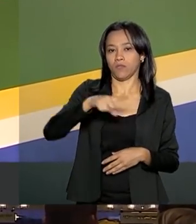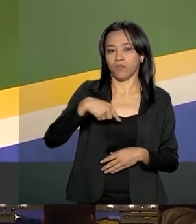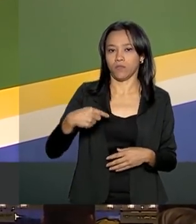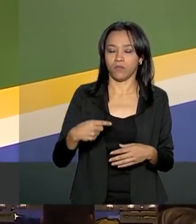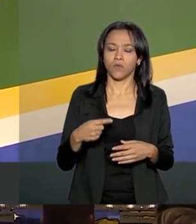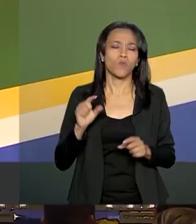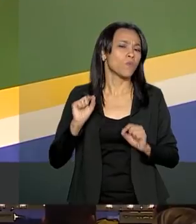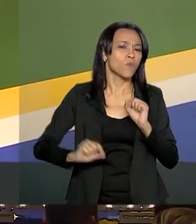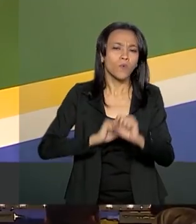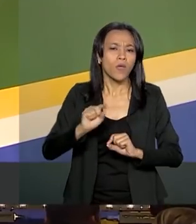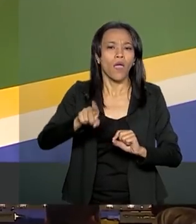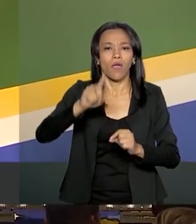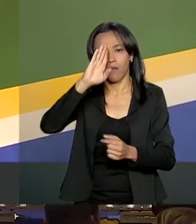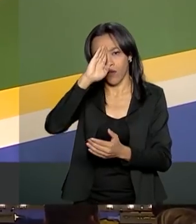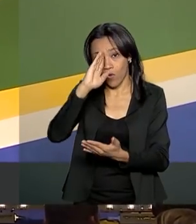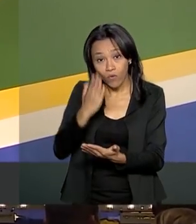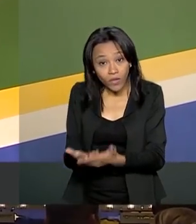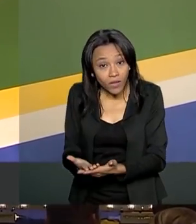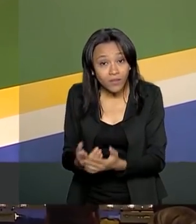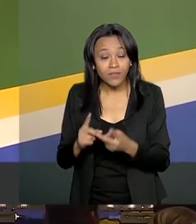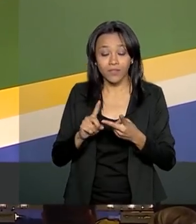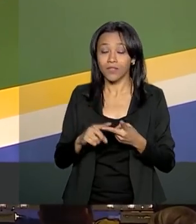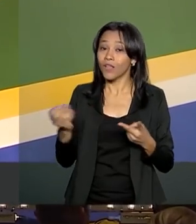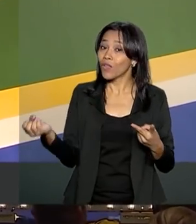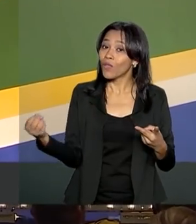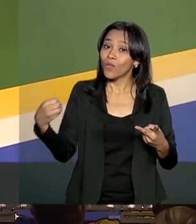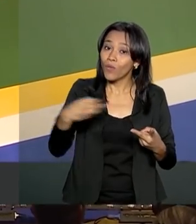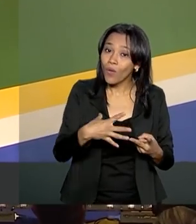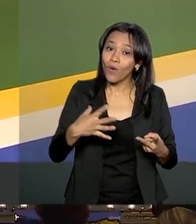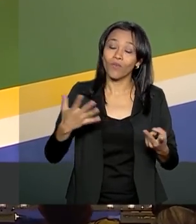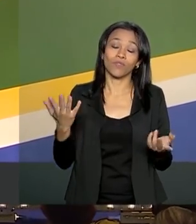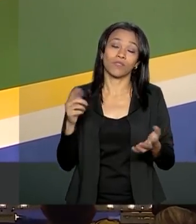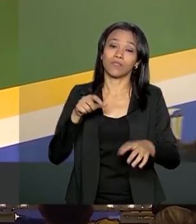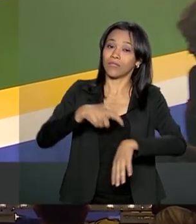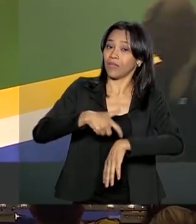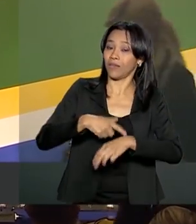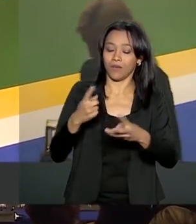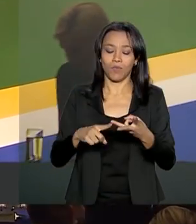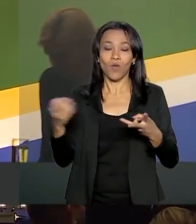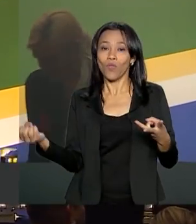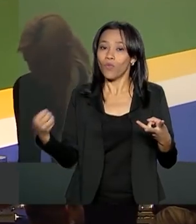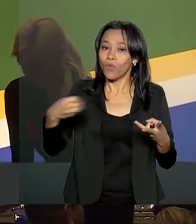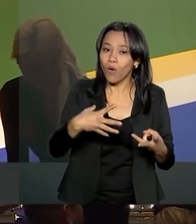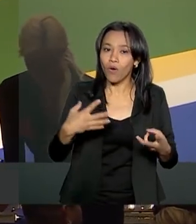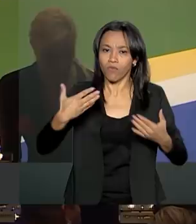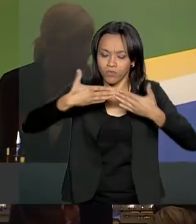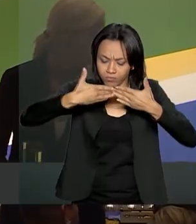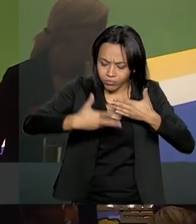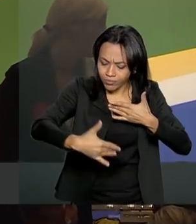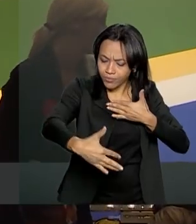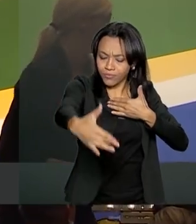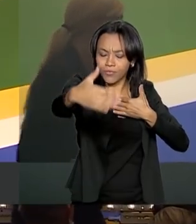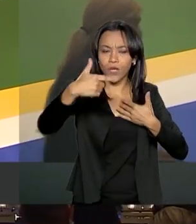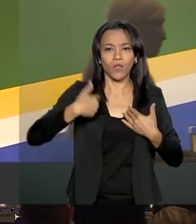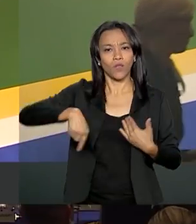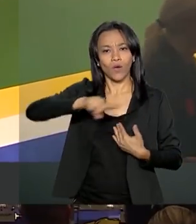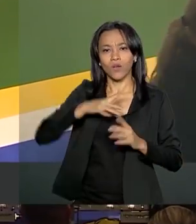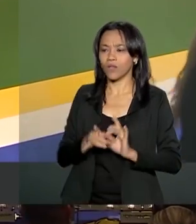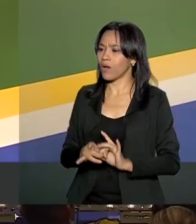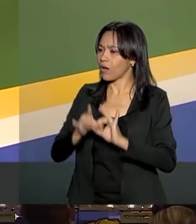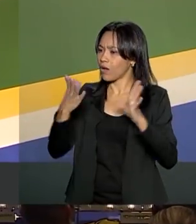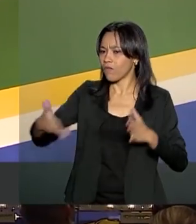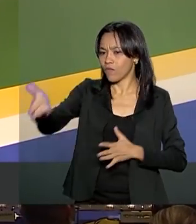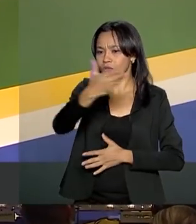é de confiança, é de novos tempos, novos horizontes. Estamos à disposição dos senhores,